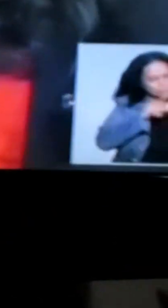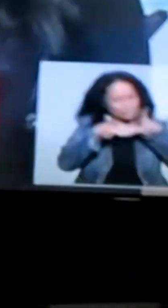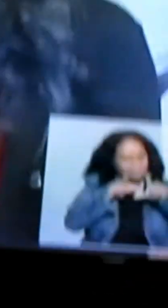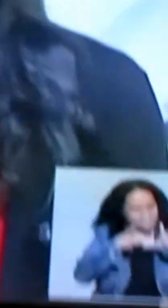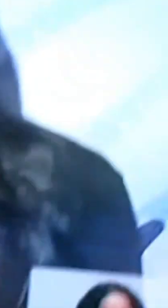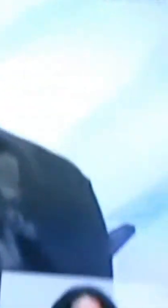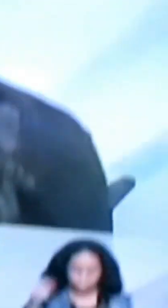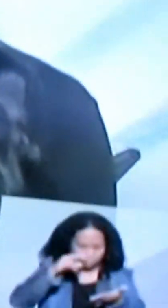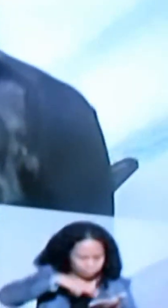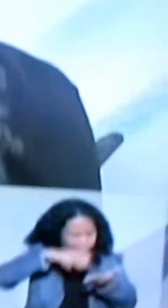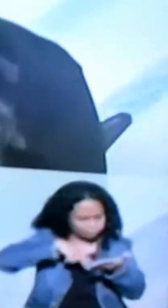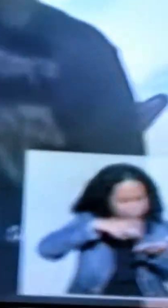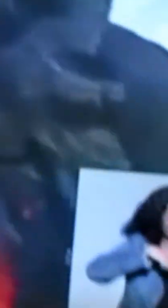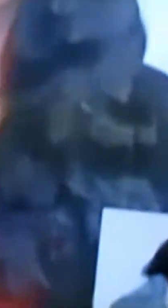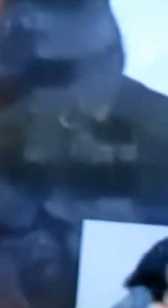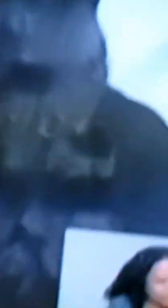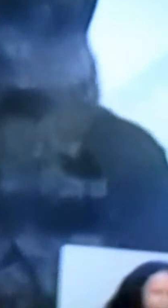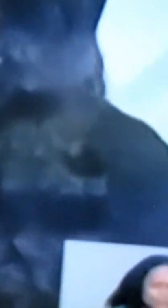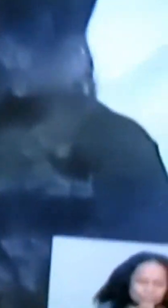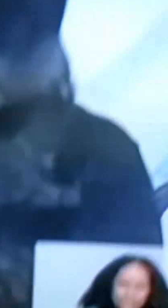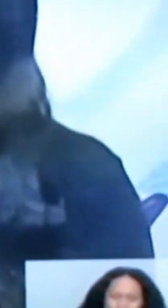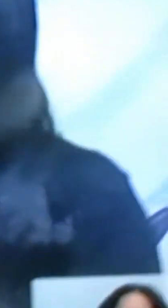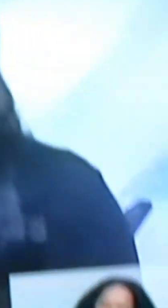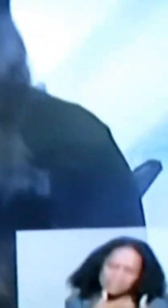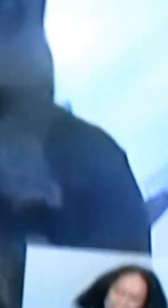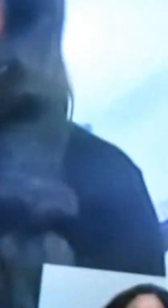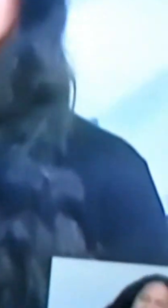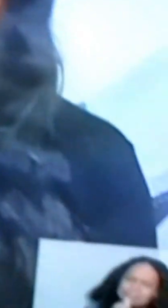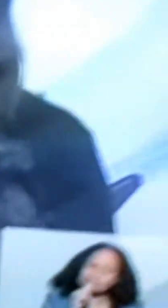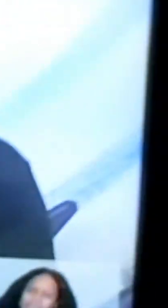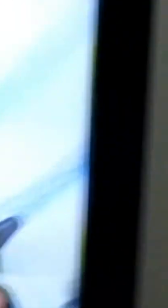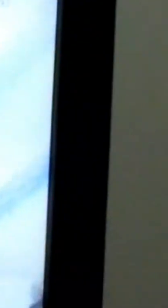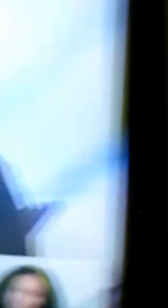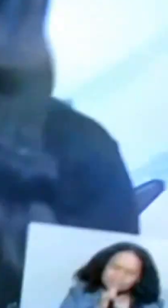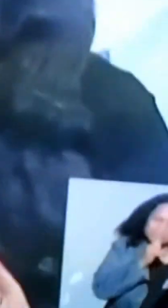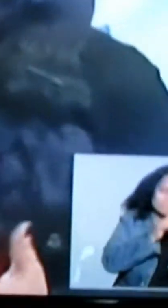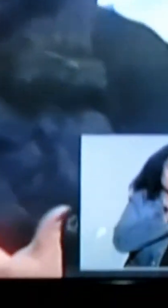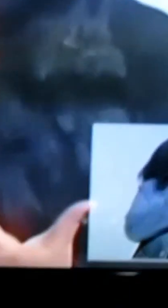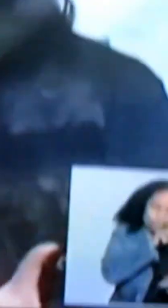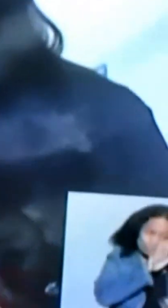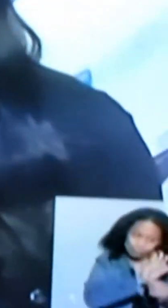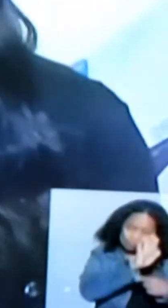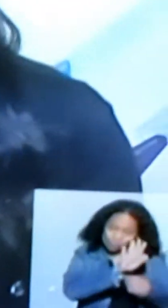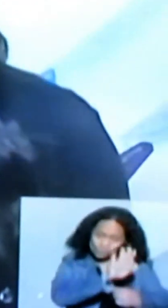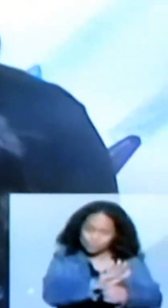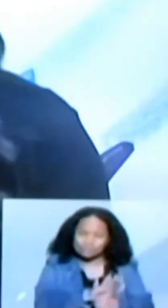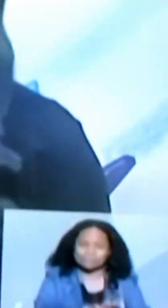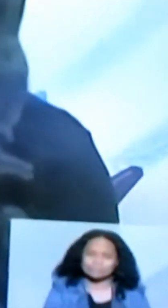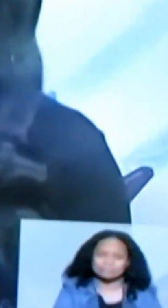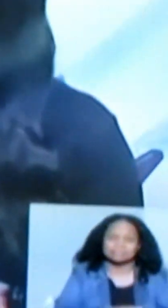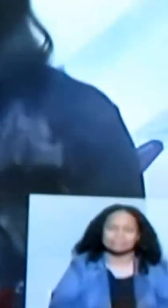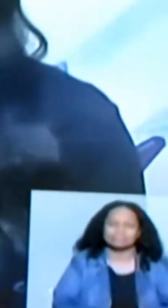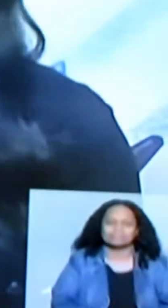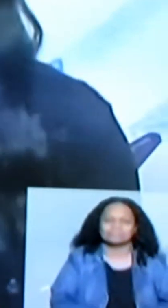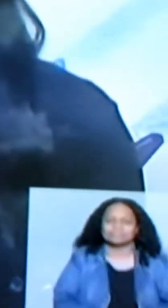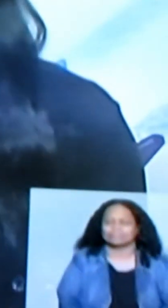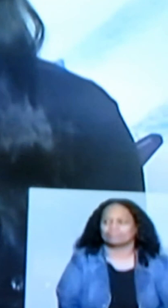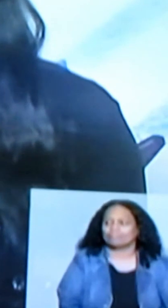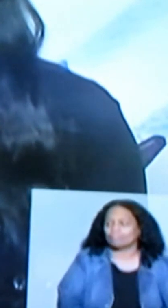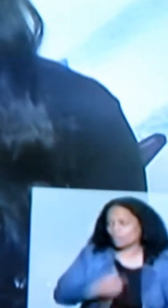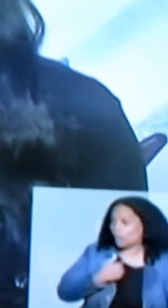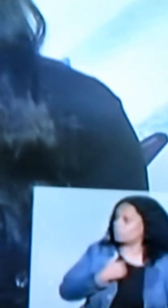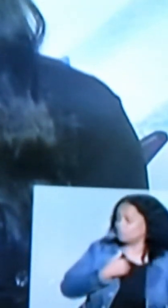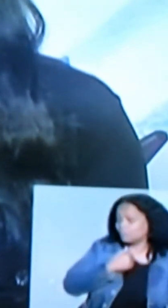traz muita gente para a leitura. Eu queria que vocês contassem alguns casos de pessoas que antes não liam e que por causa do trabalho de vocês começaram a